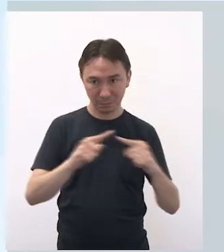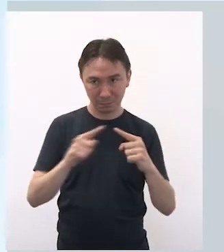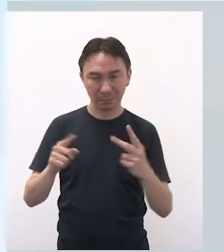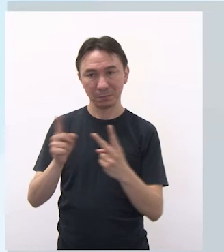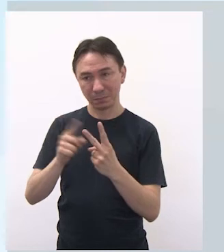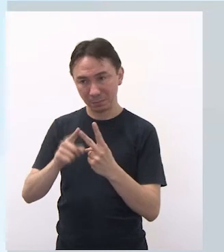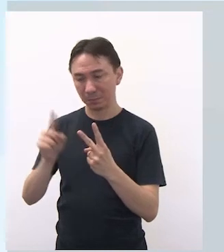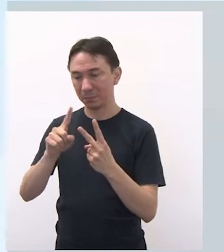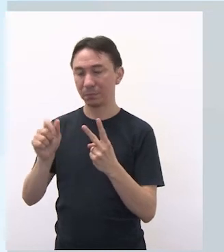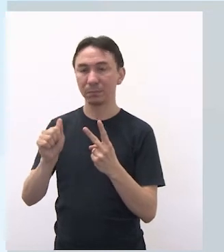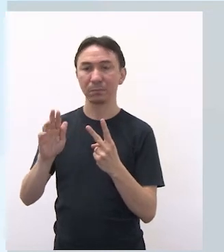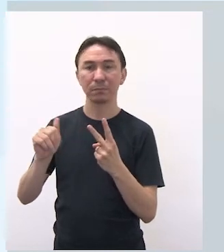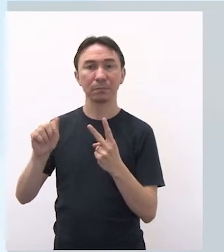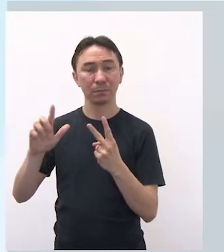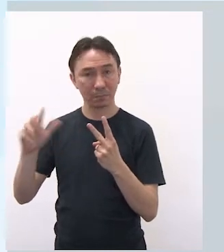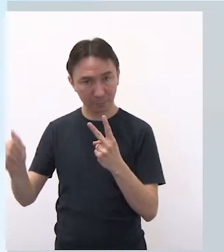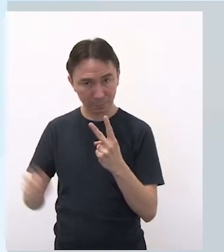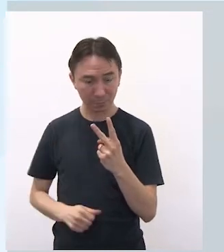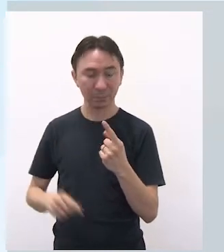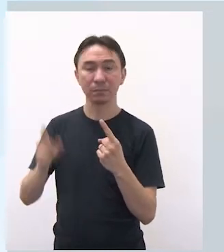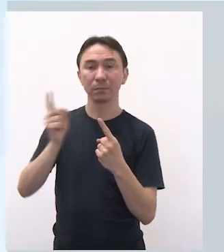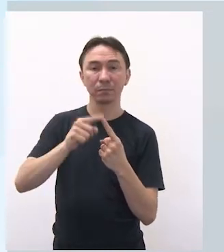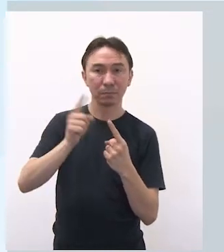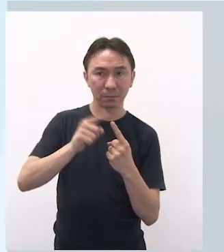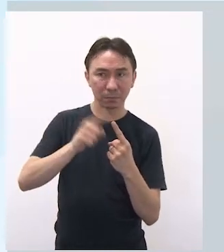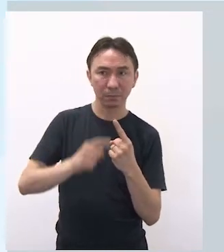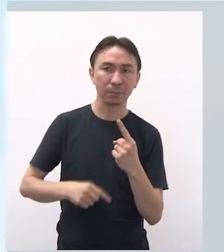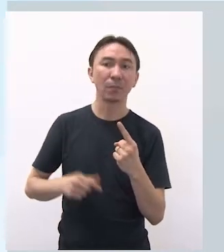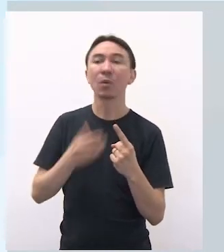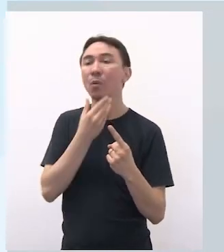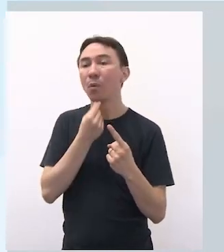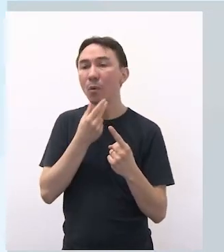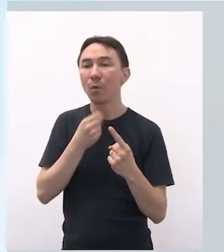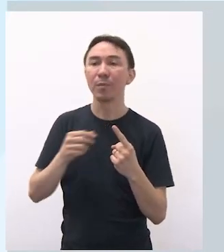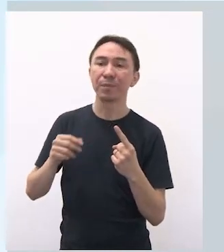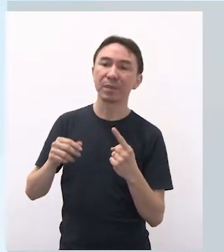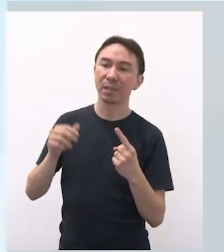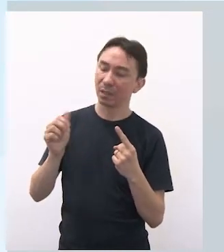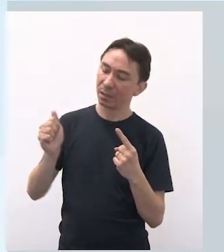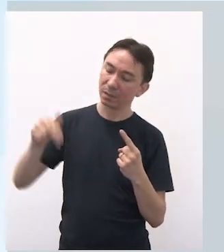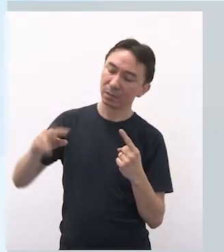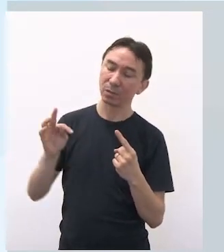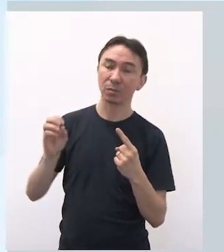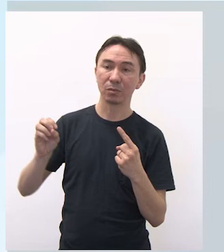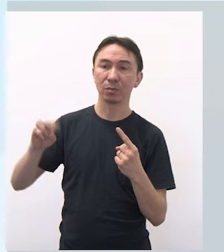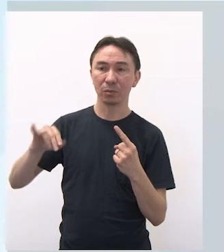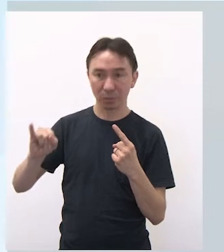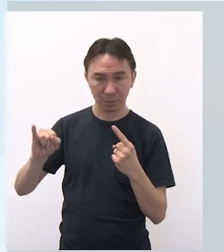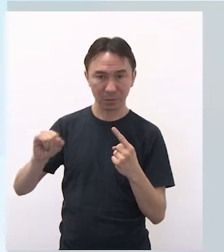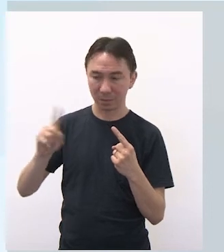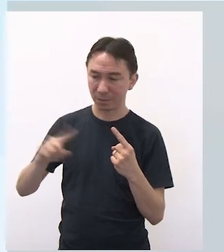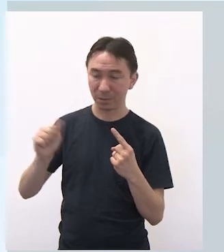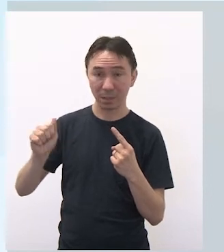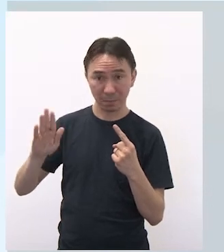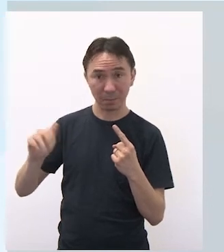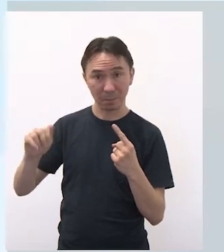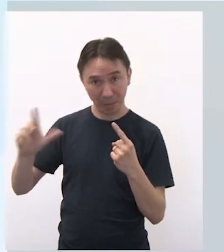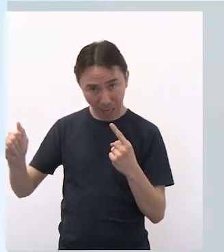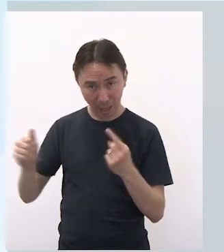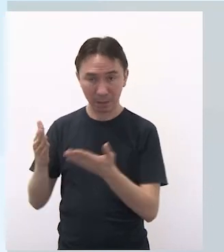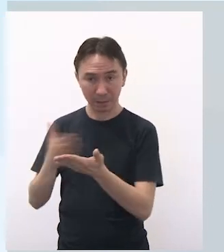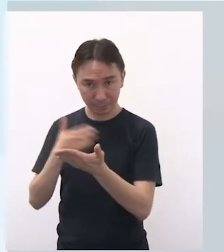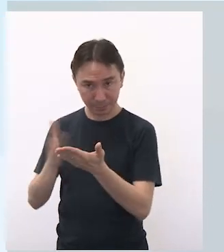e Ensinar Competências, do Antoni Zabala, né, com a Laia Arnal, e também